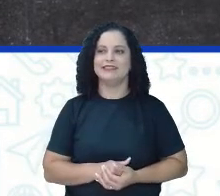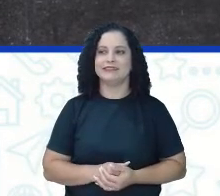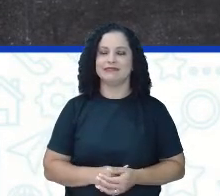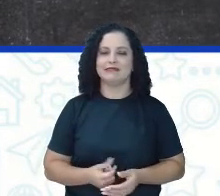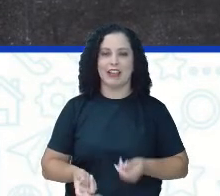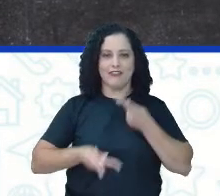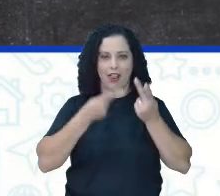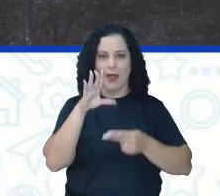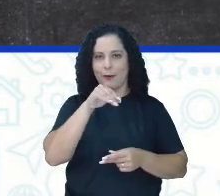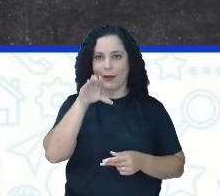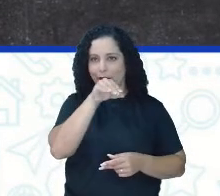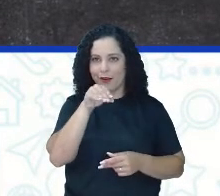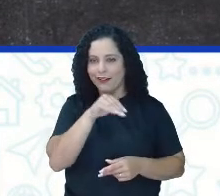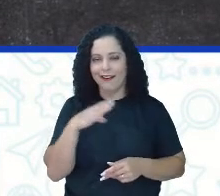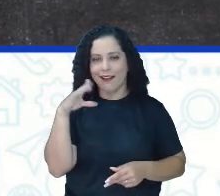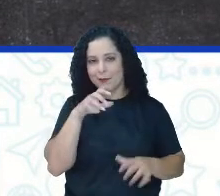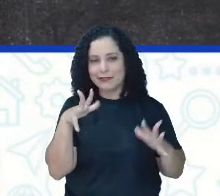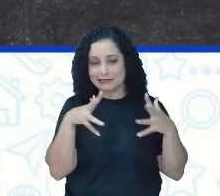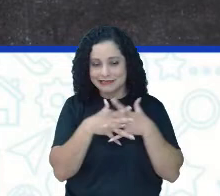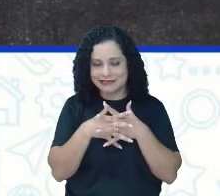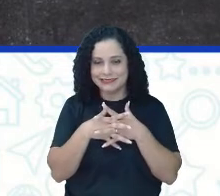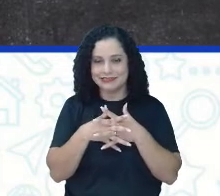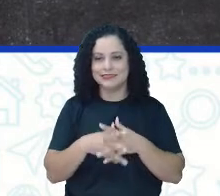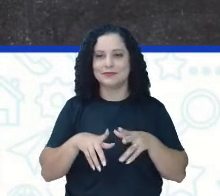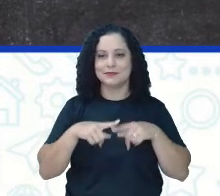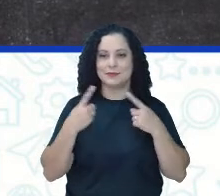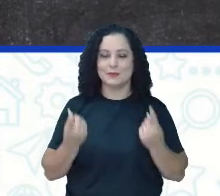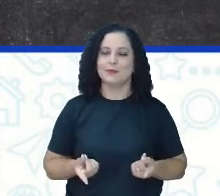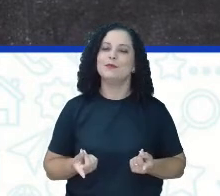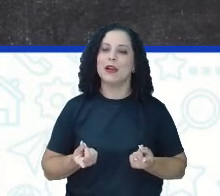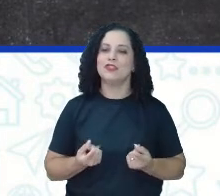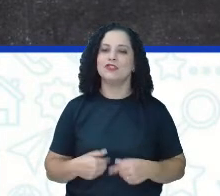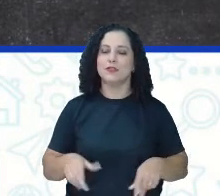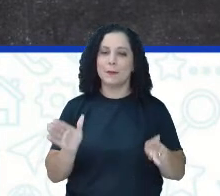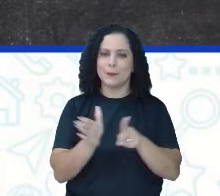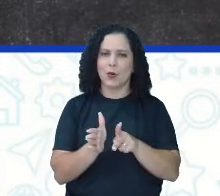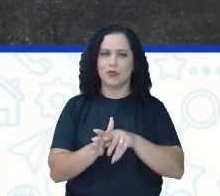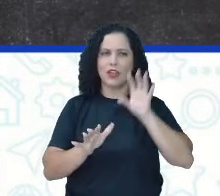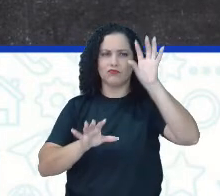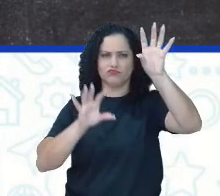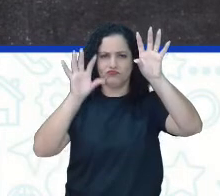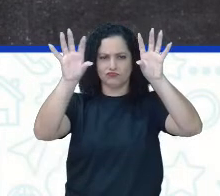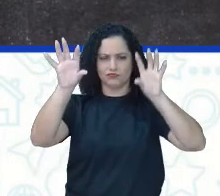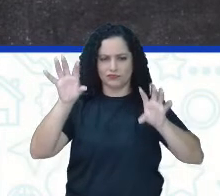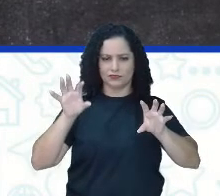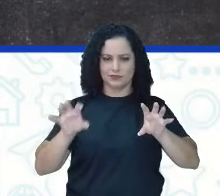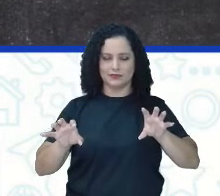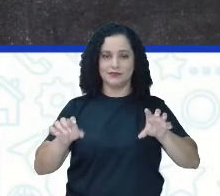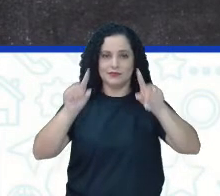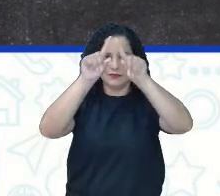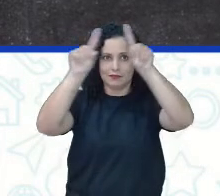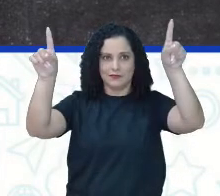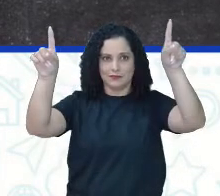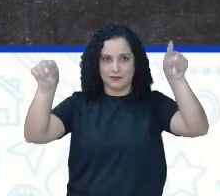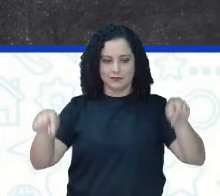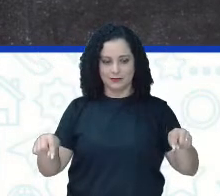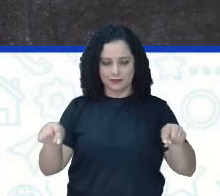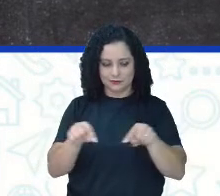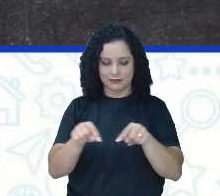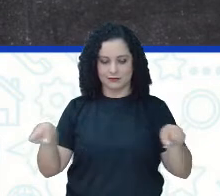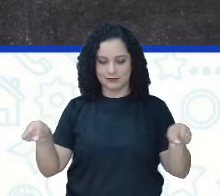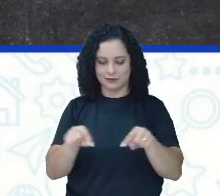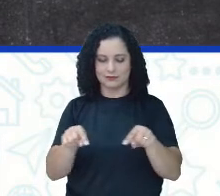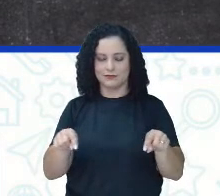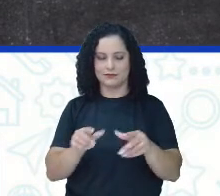muita palavra, né? Quando a gente tem aqui, ó, exceto ele mesmo e os seus vértices adjacentes, que na verdade são os vértices que vêm logo após,